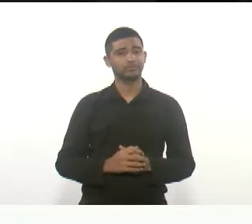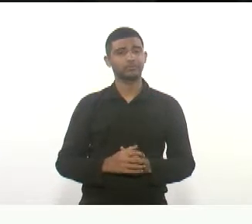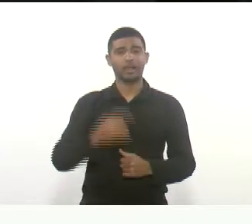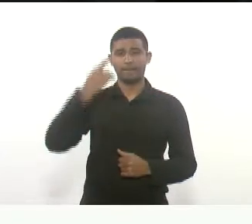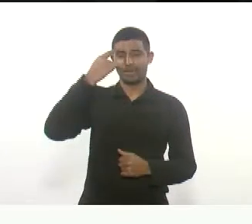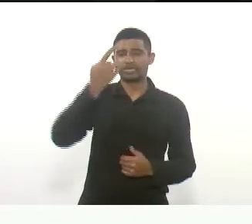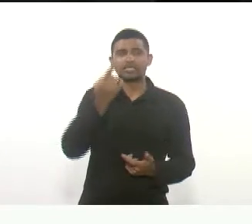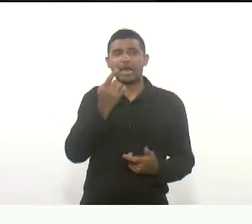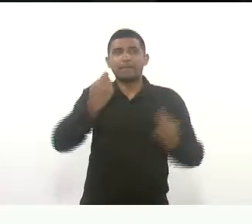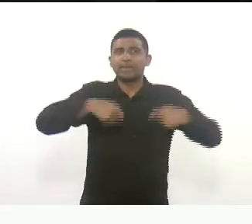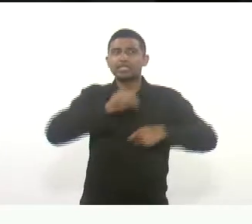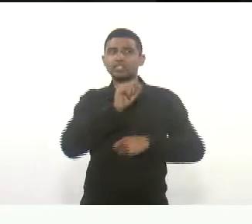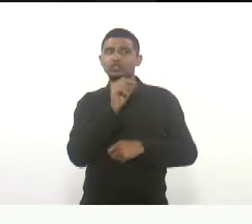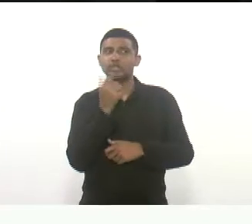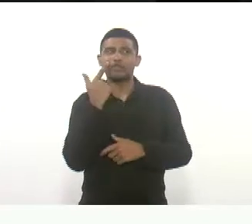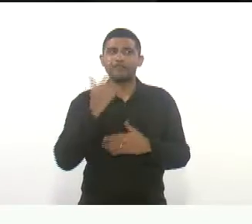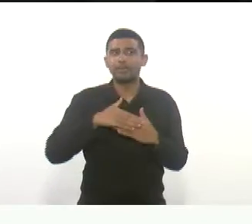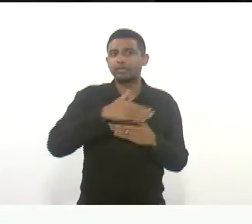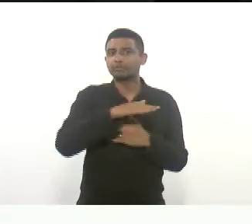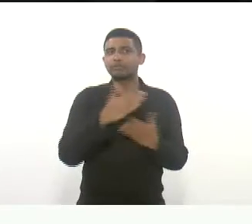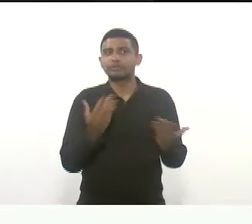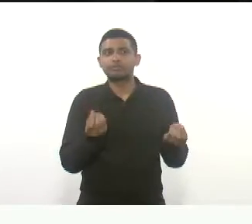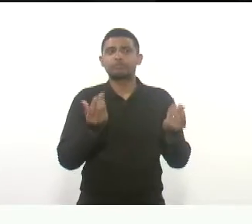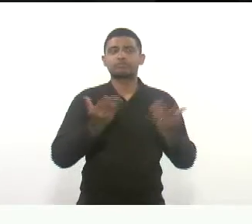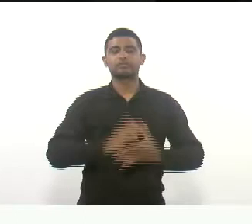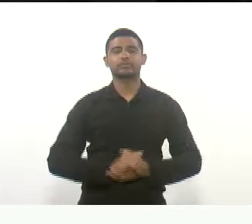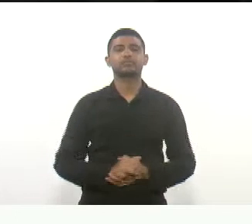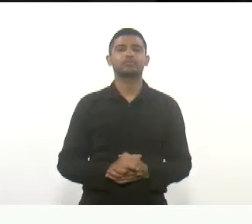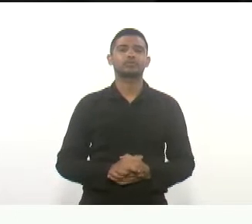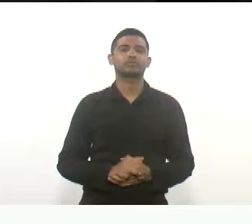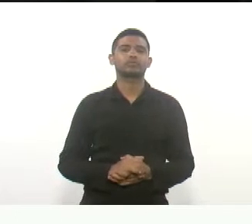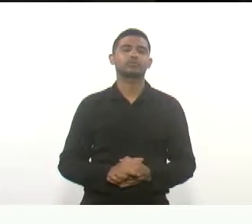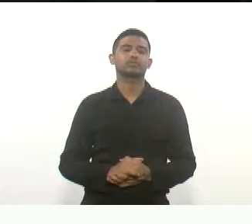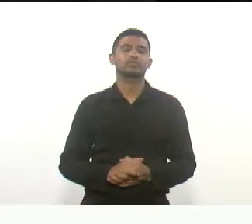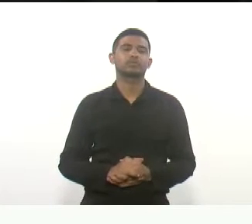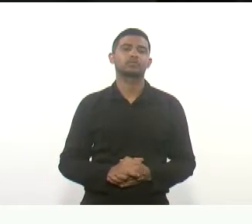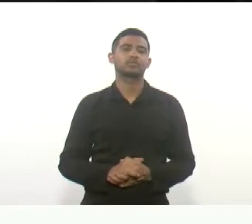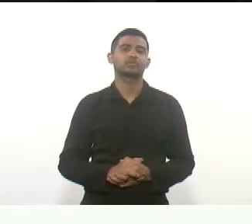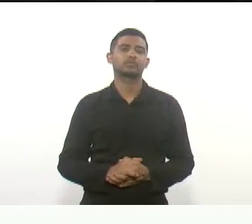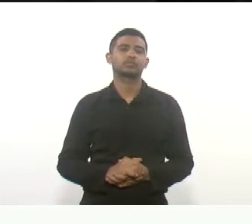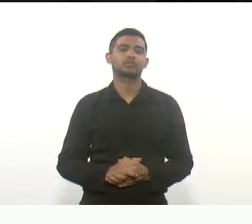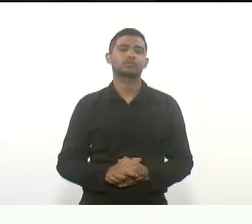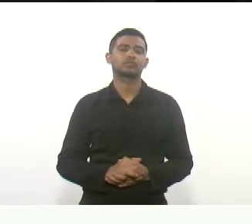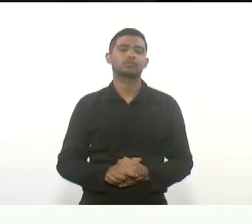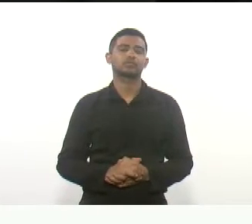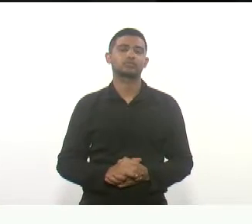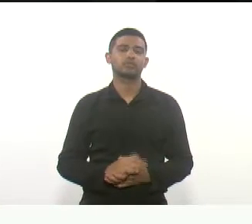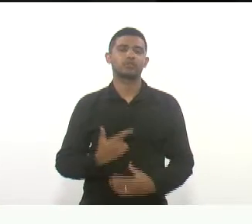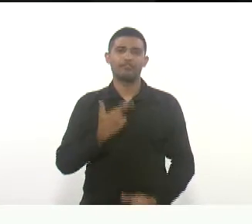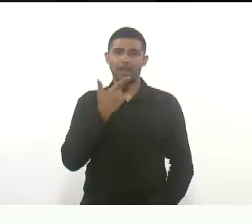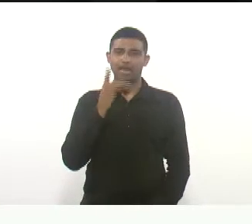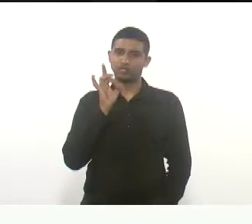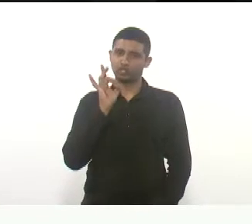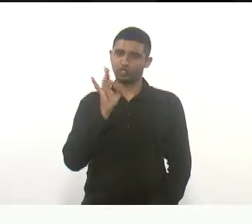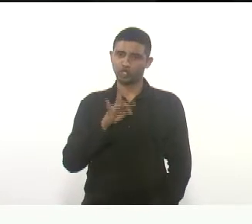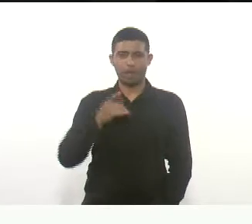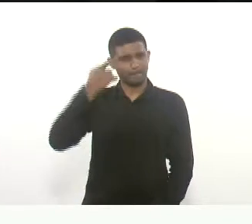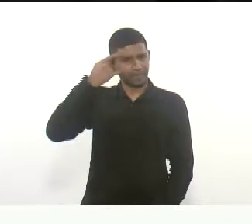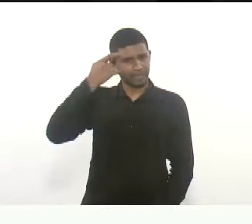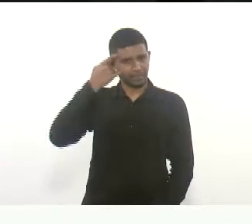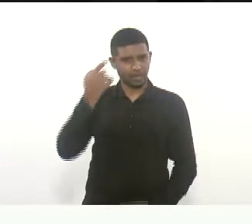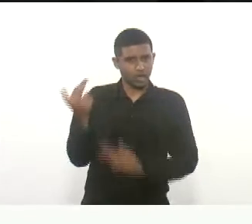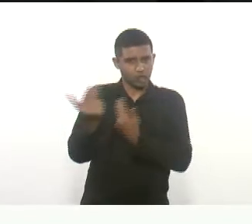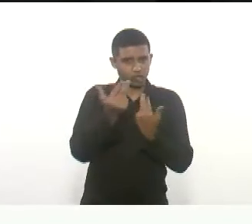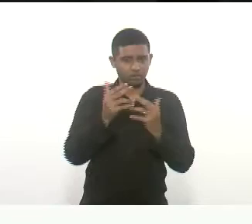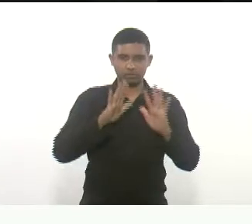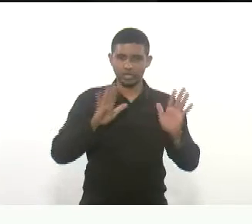deveria acontecer a partir do ensino em tempo integral. Até porque, aliás, não só senso comum, como a Cláudia,